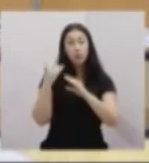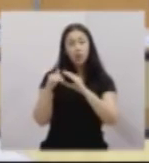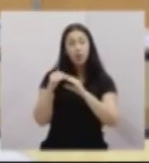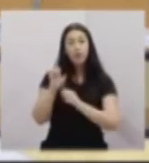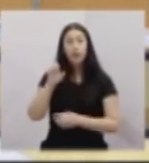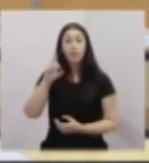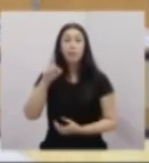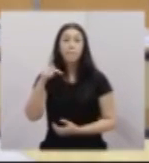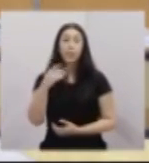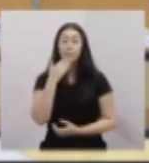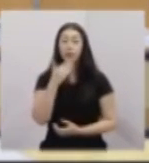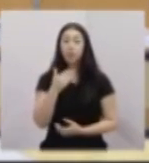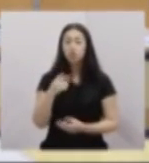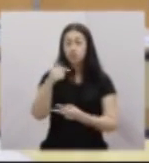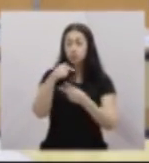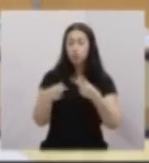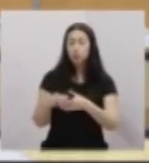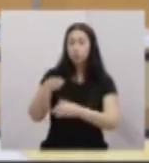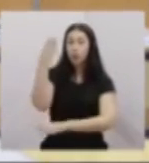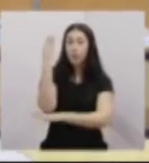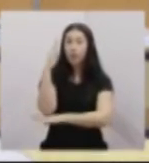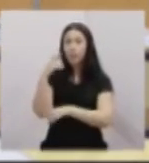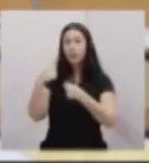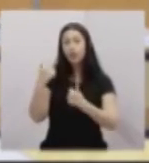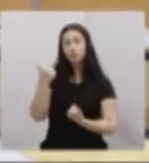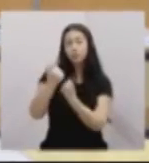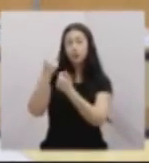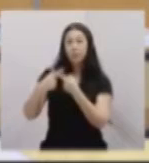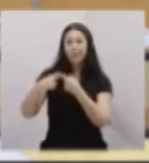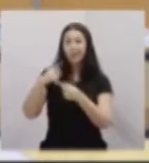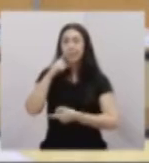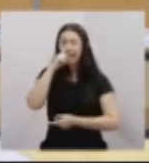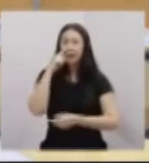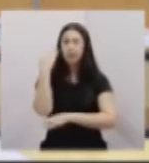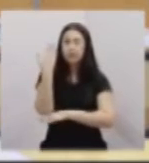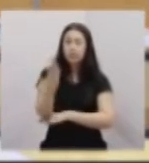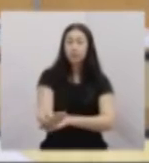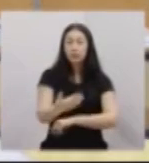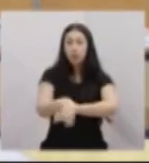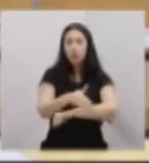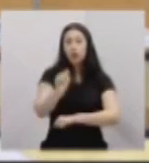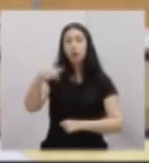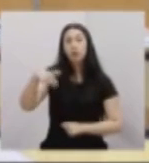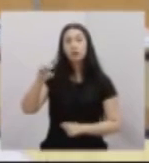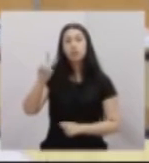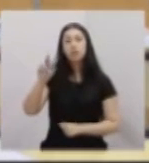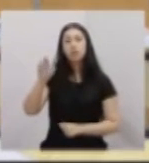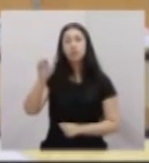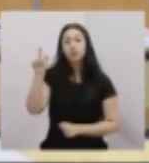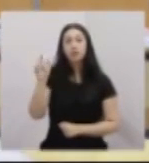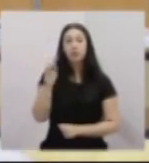EDP, solicitando a substituição de 2 postes de madeira que apresentam risco de queda na rua André Luiz, em frente ao